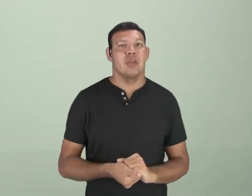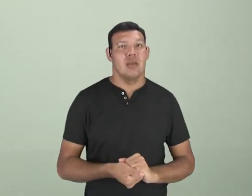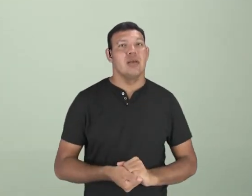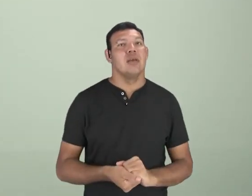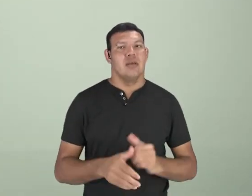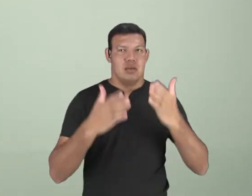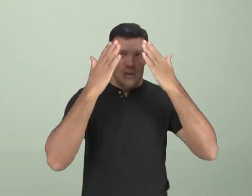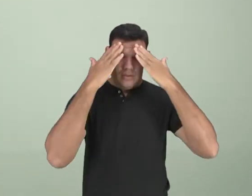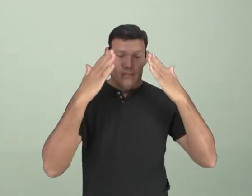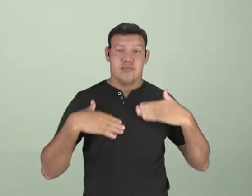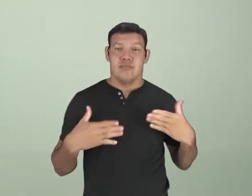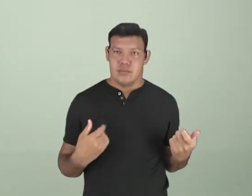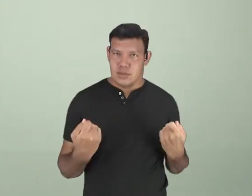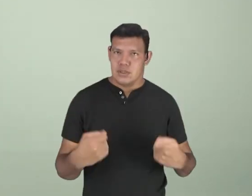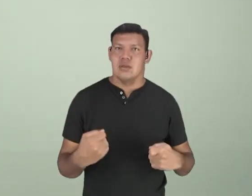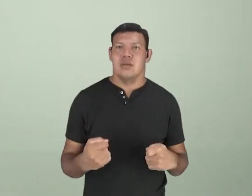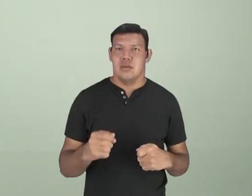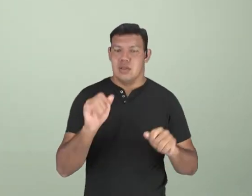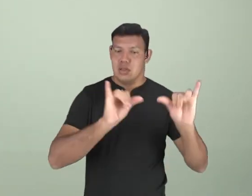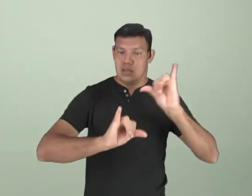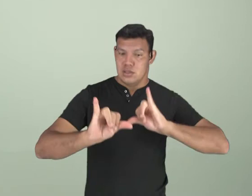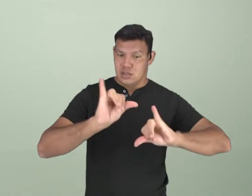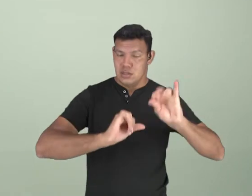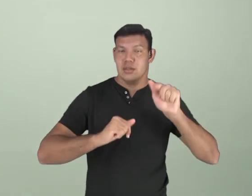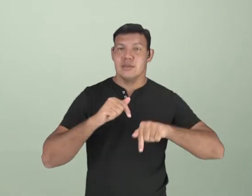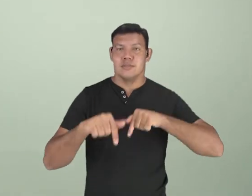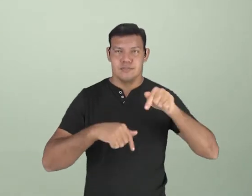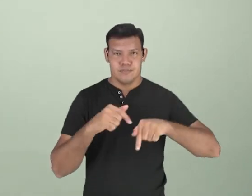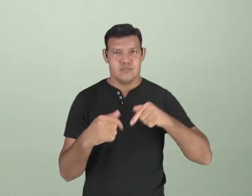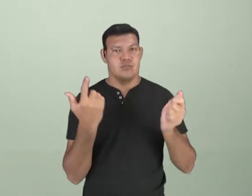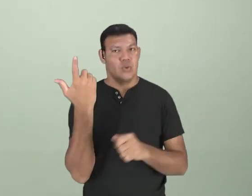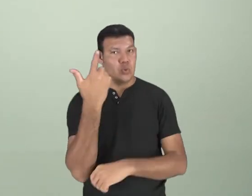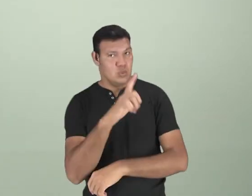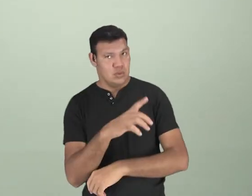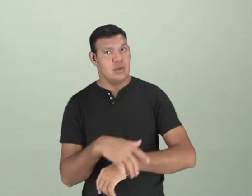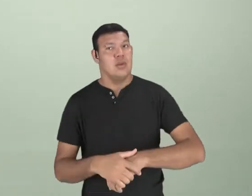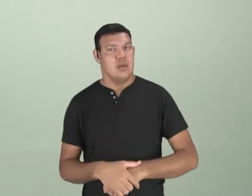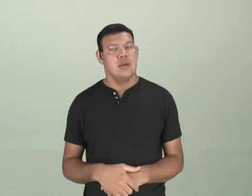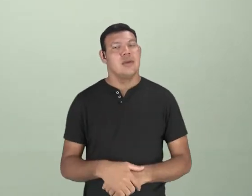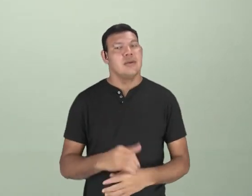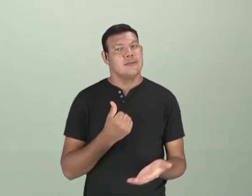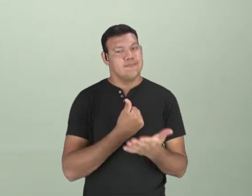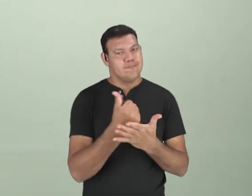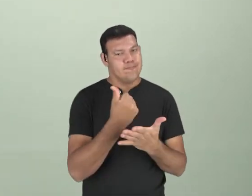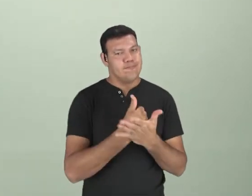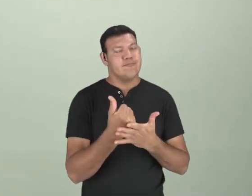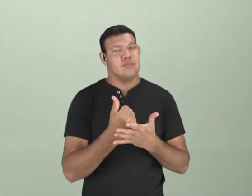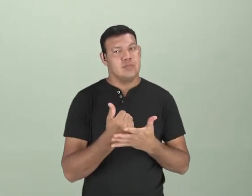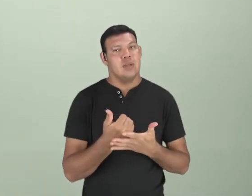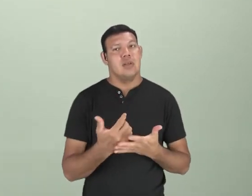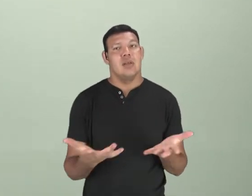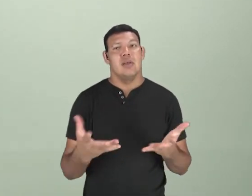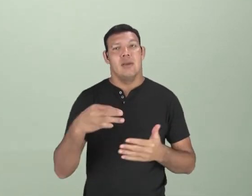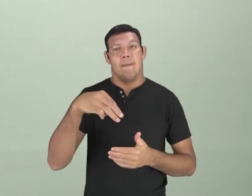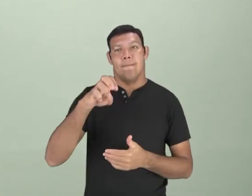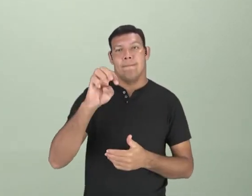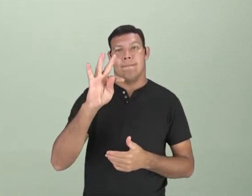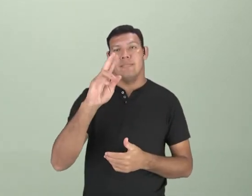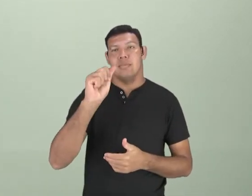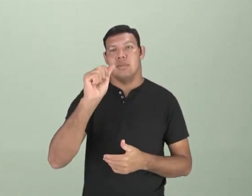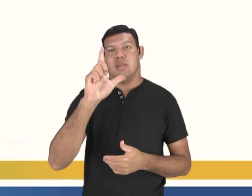vai precisar de macro e micronutrientes para conseguir, né, fazer as suas tarefas metabólicas, tá?